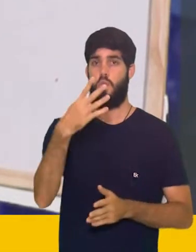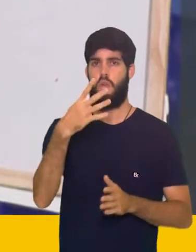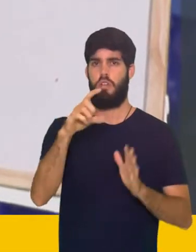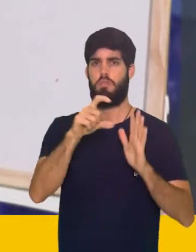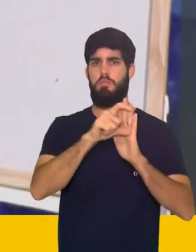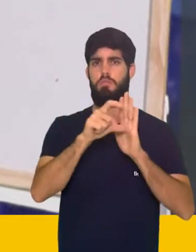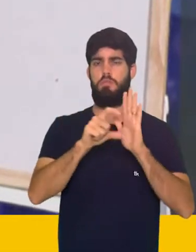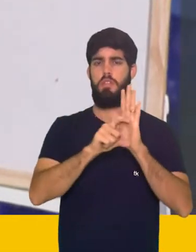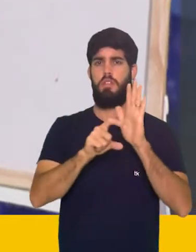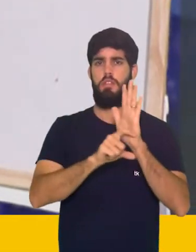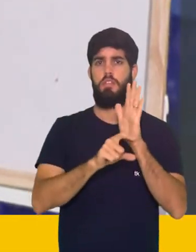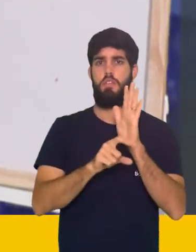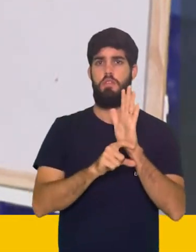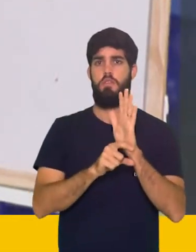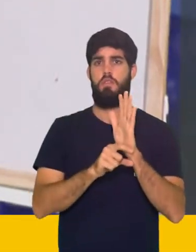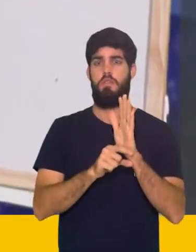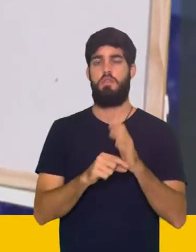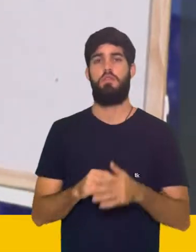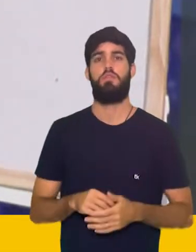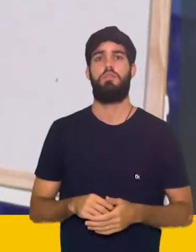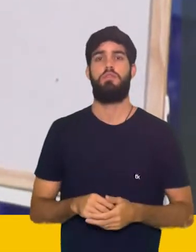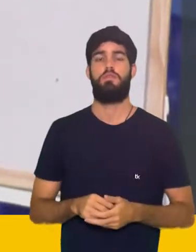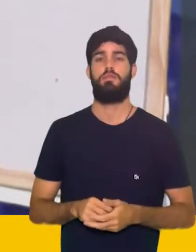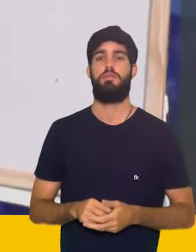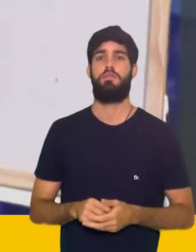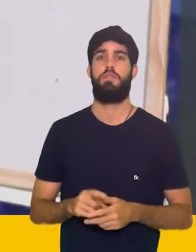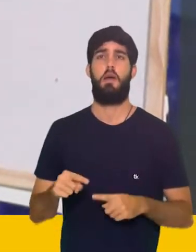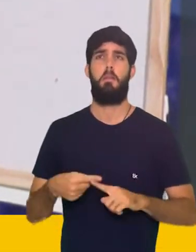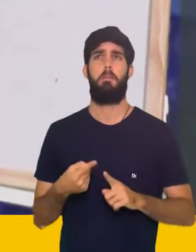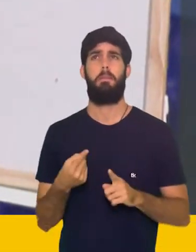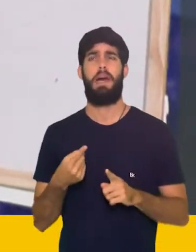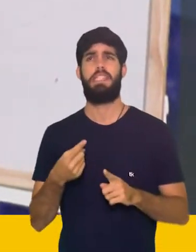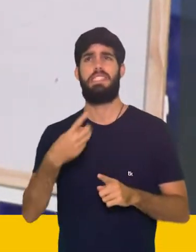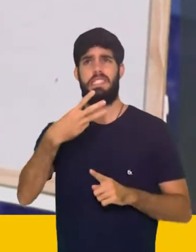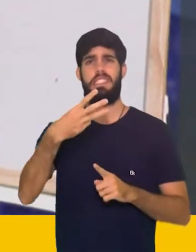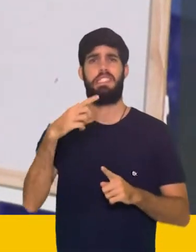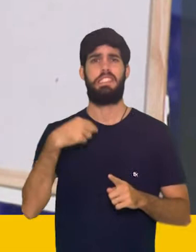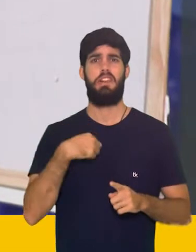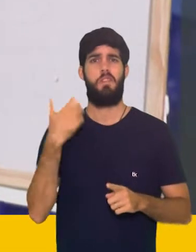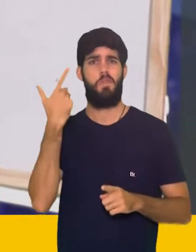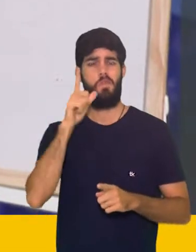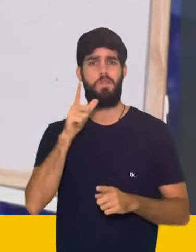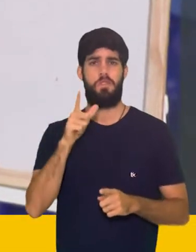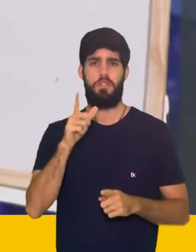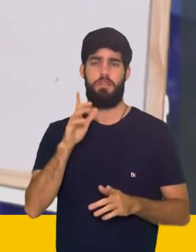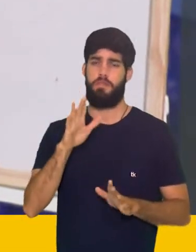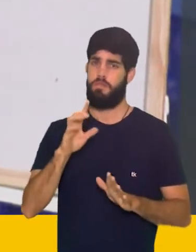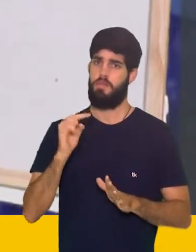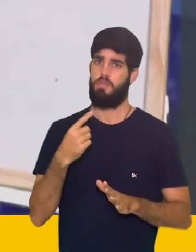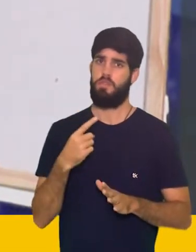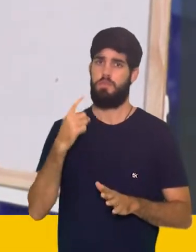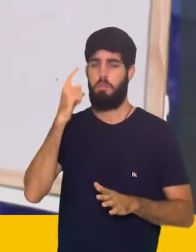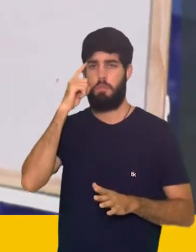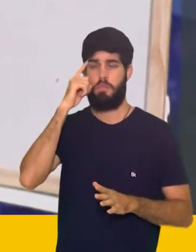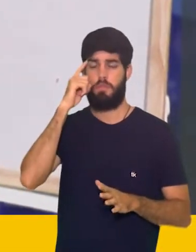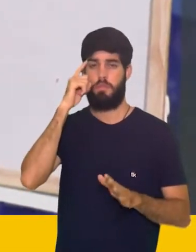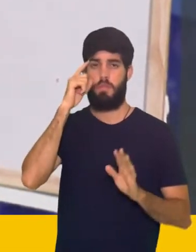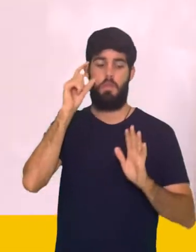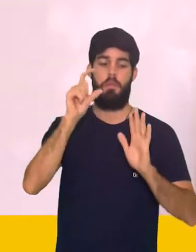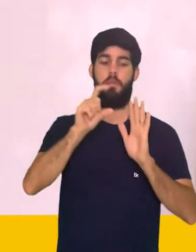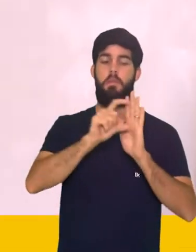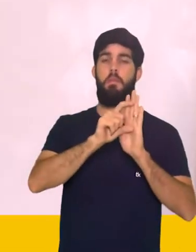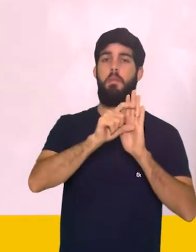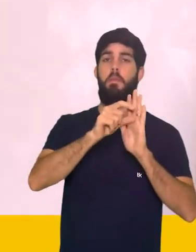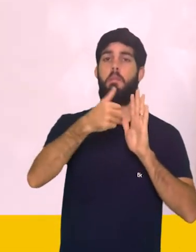por favor, no mínimo. Mas com 3 eu cumpro, Consuelo. Bora lá, vamos pensar. Nesse